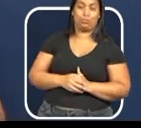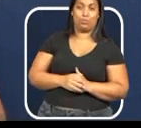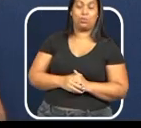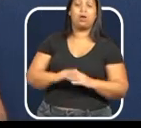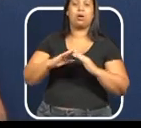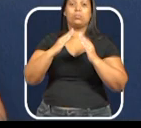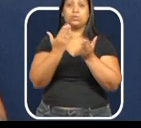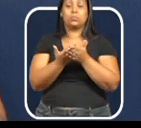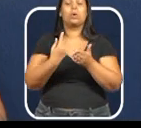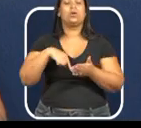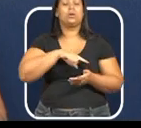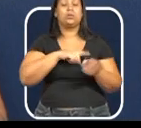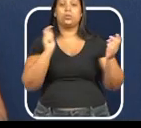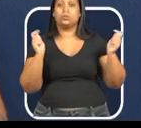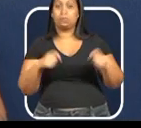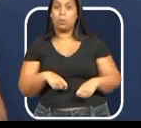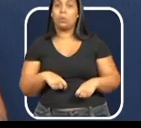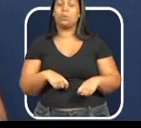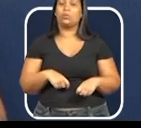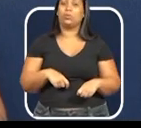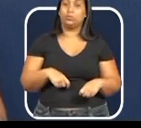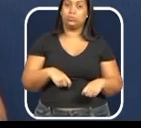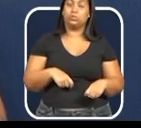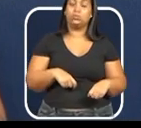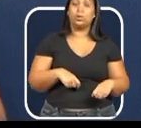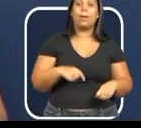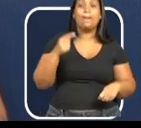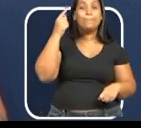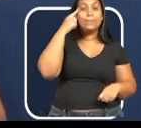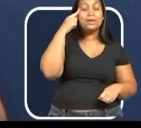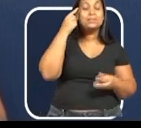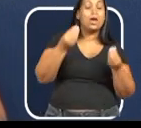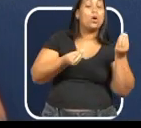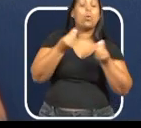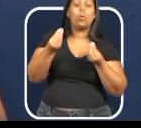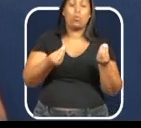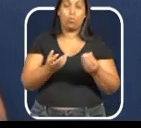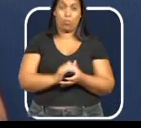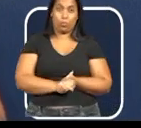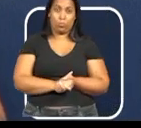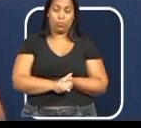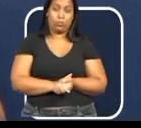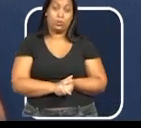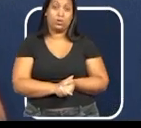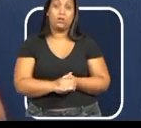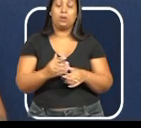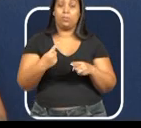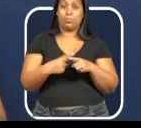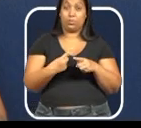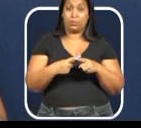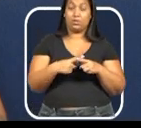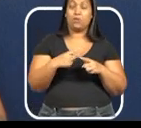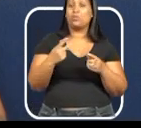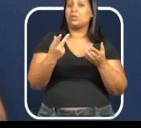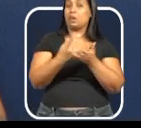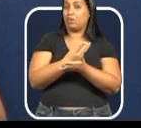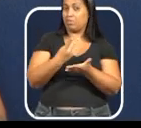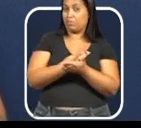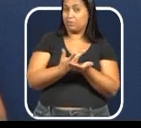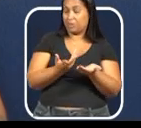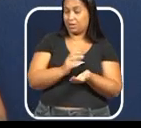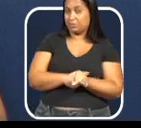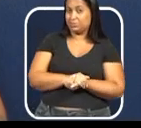escola onde a gente pode democraticamente pensar como ela funciona. Porque ainda o que acontece é